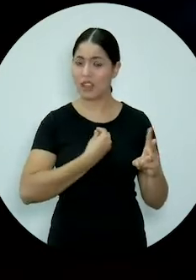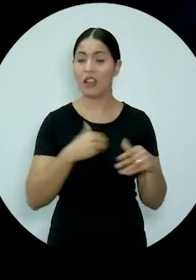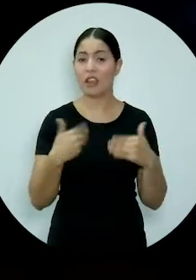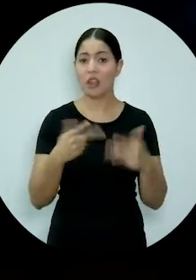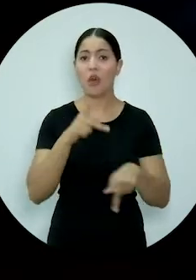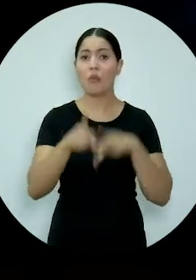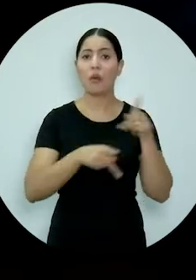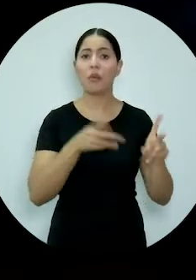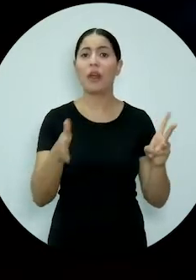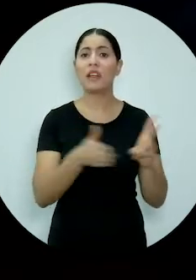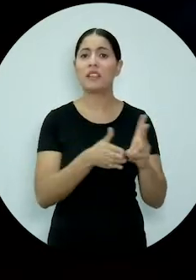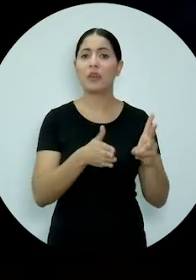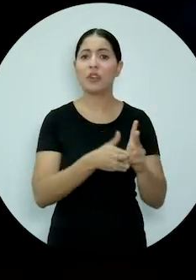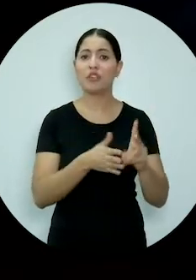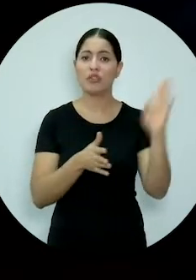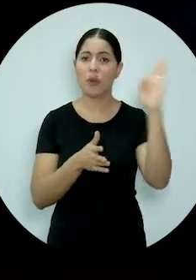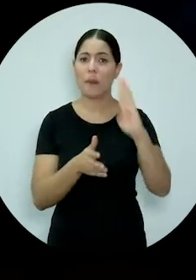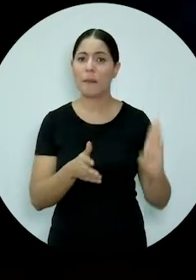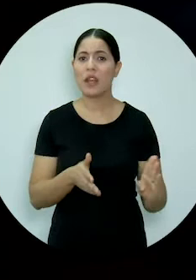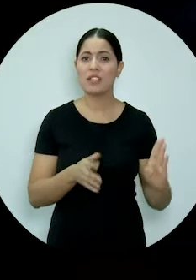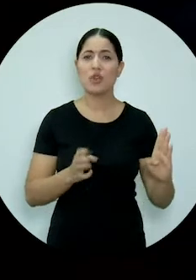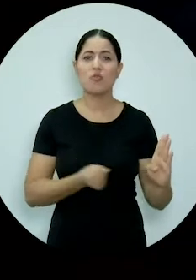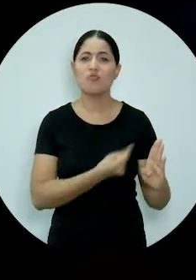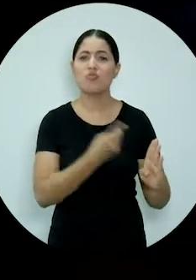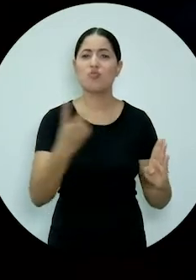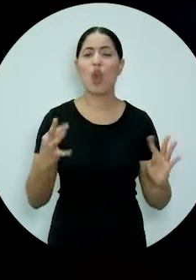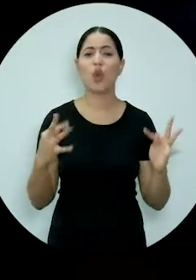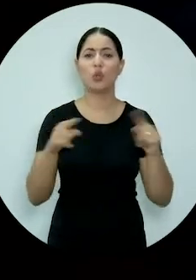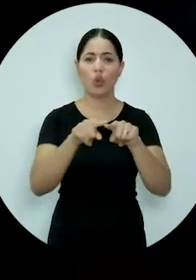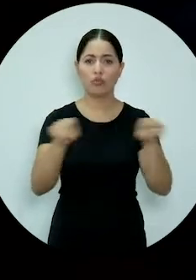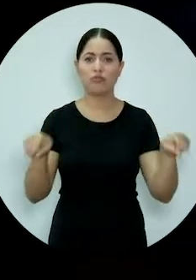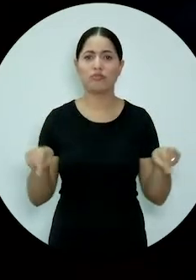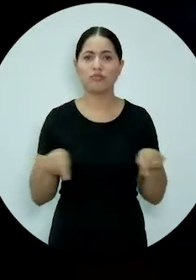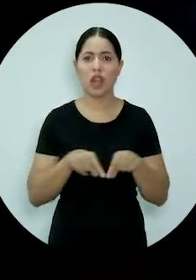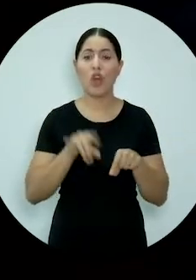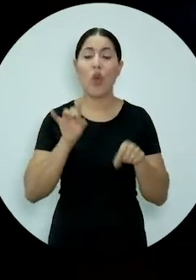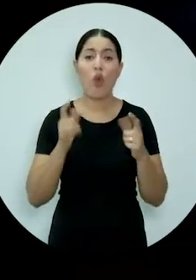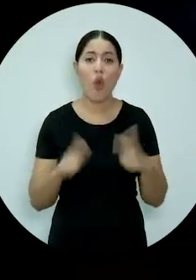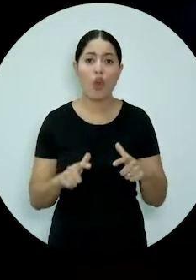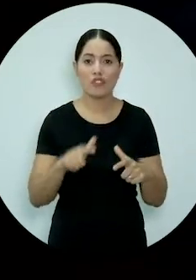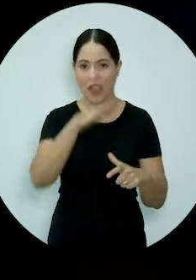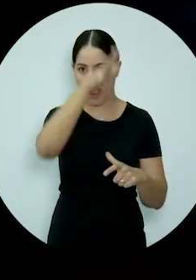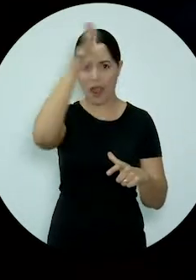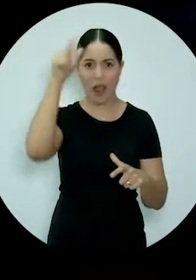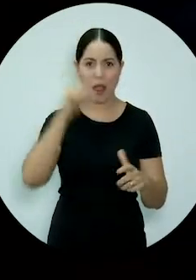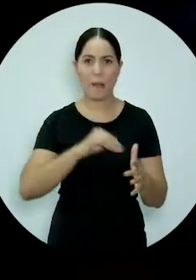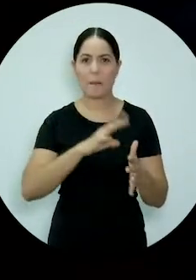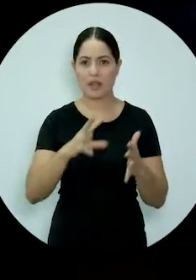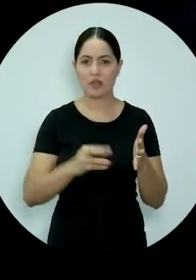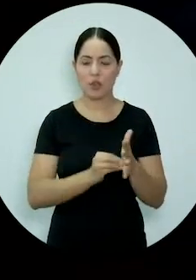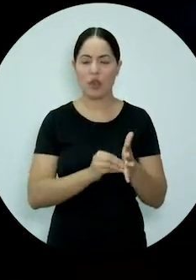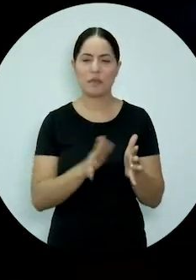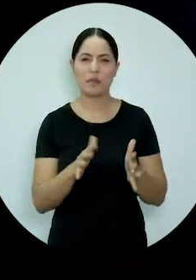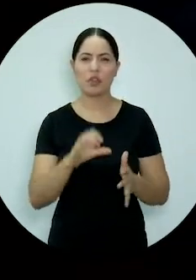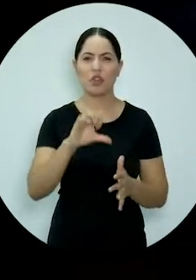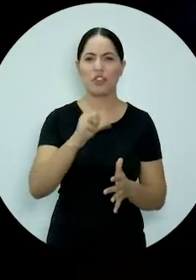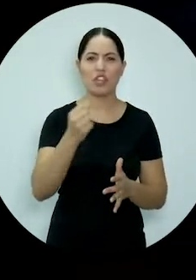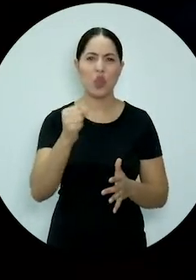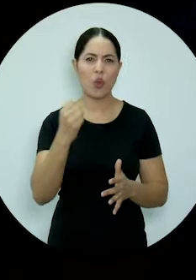o da população indígena brasileira, quase todas estas terras encontram-se na Amazônia, um percentual